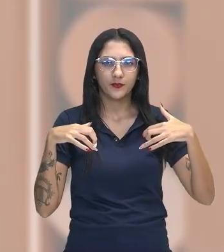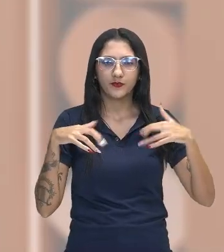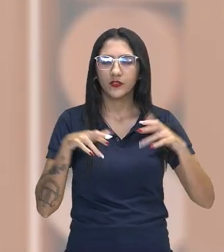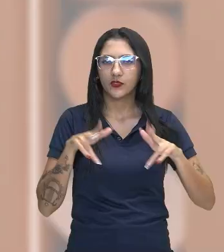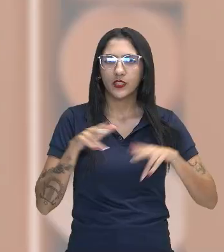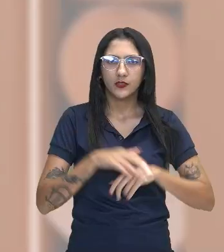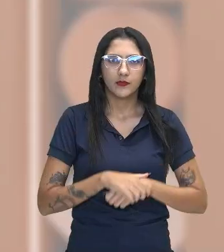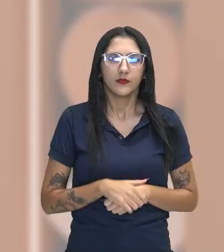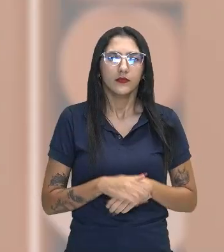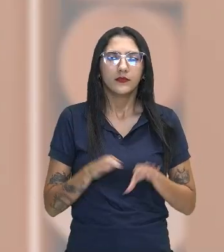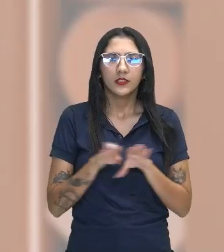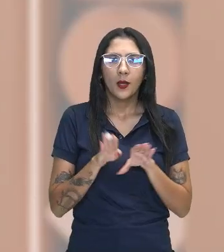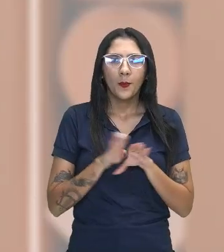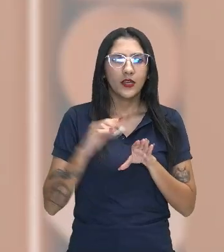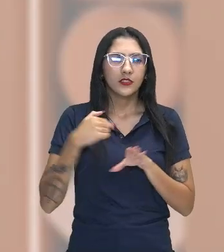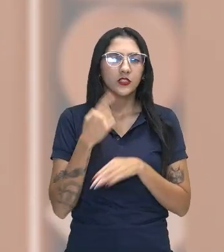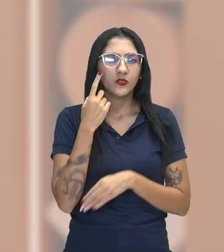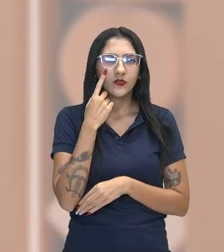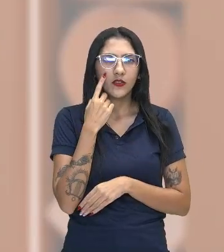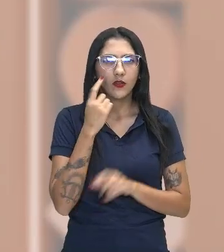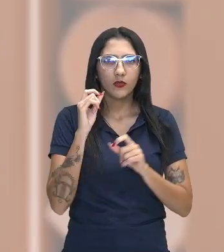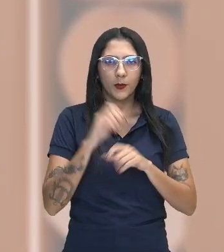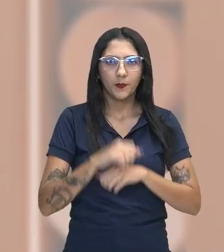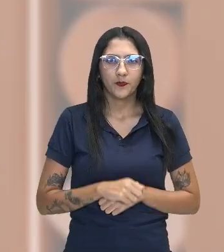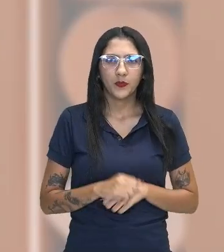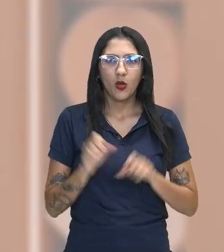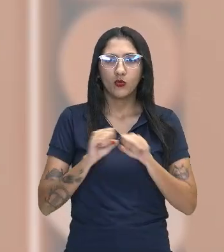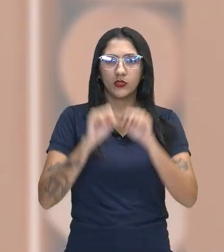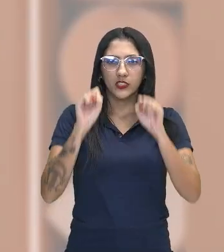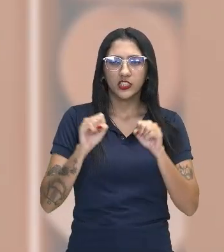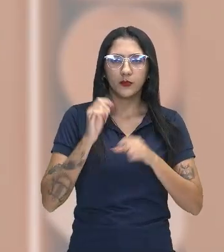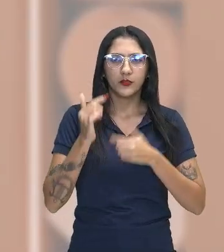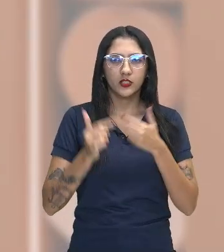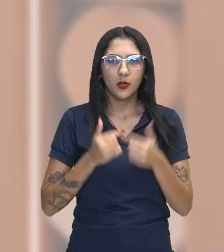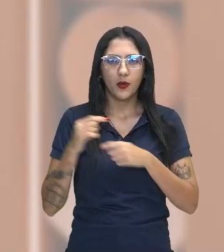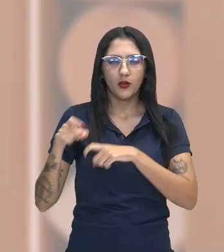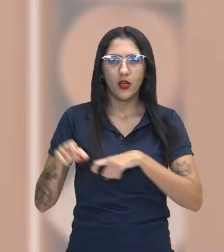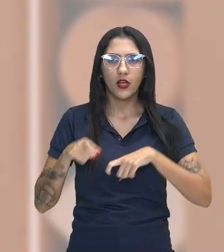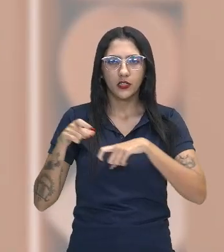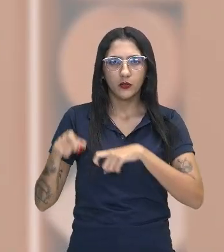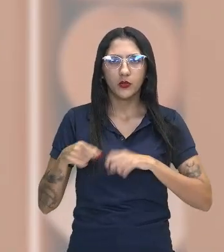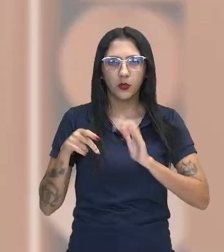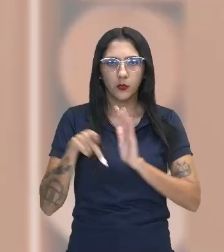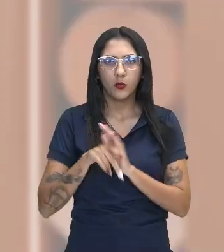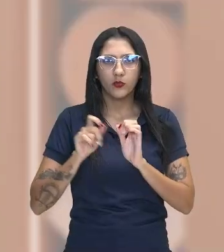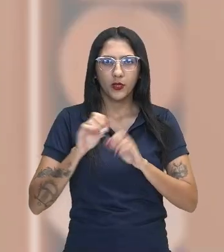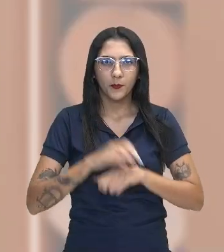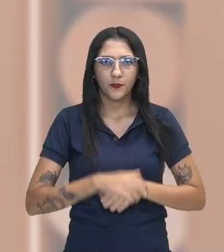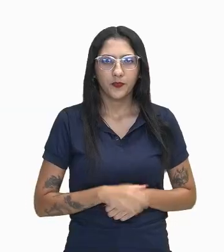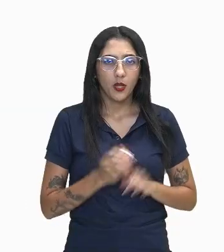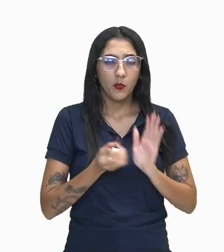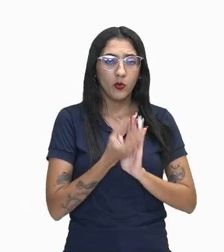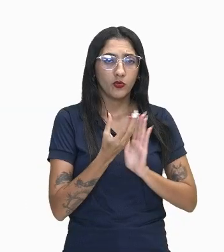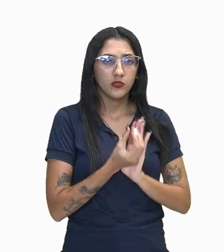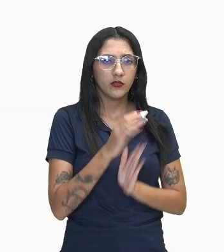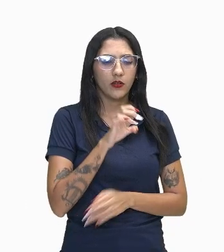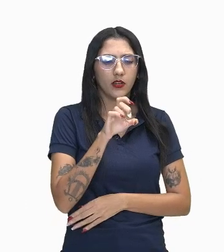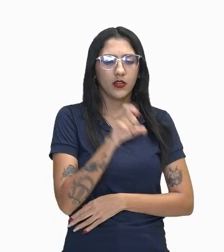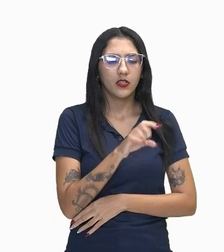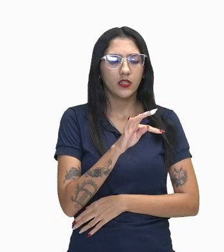também estudar sobre o sistema agrícola, baseado aí numa produção